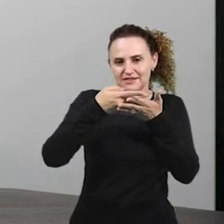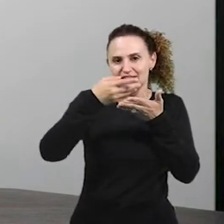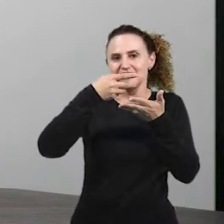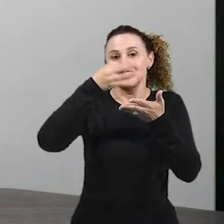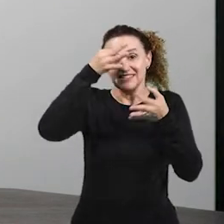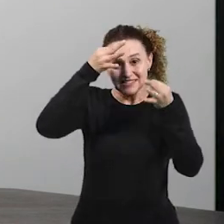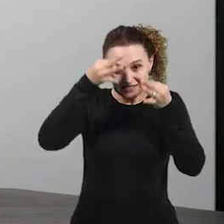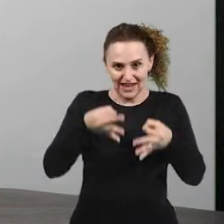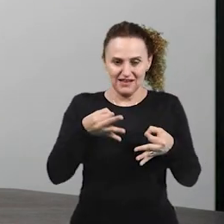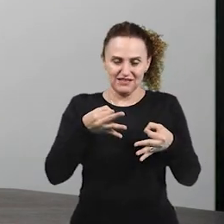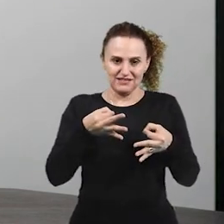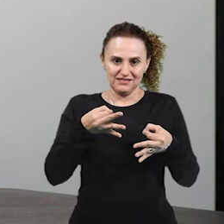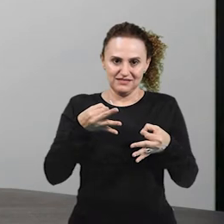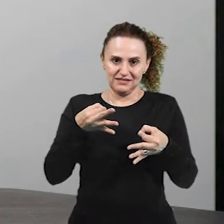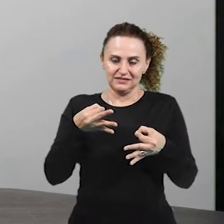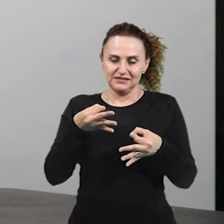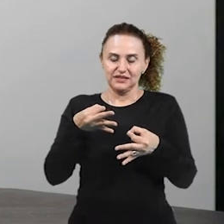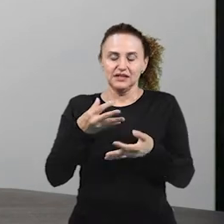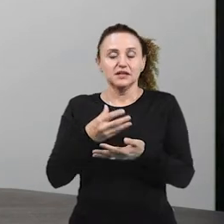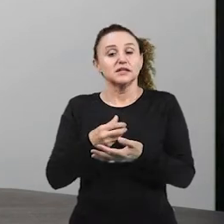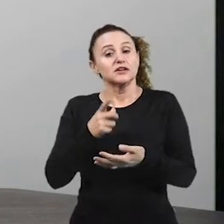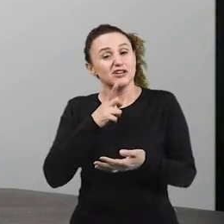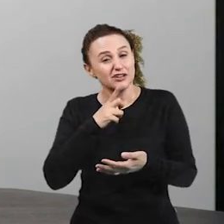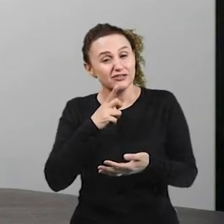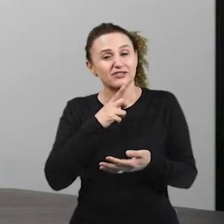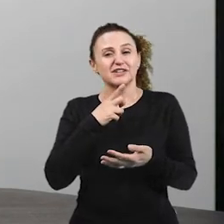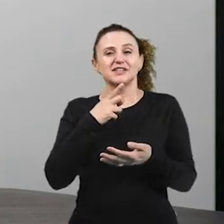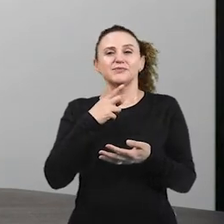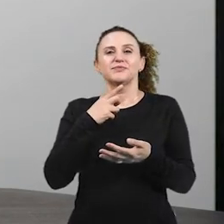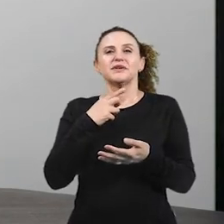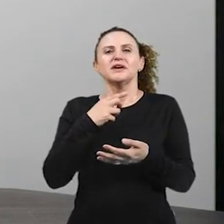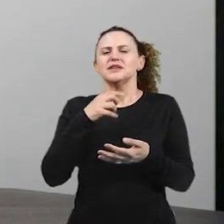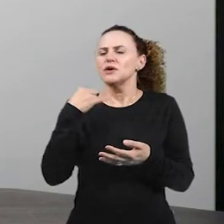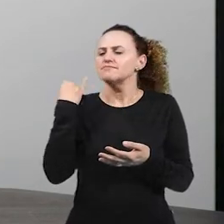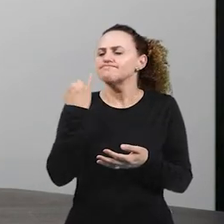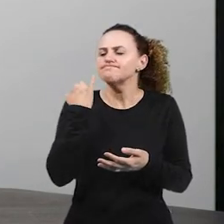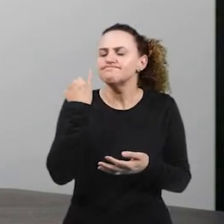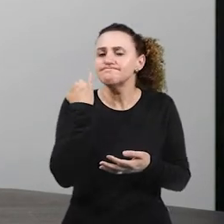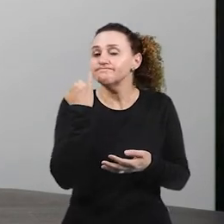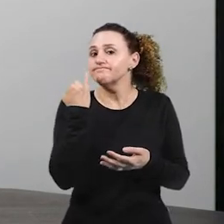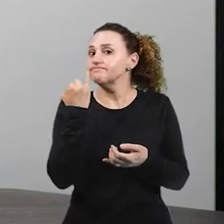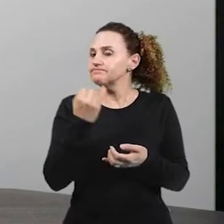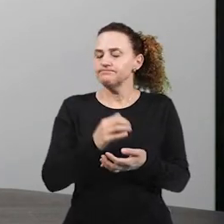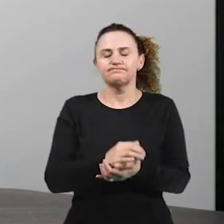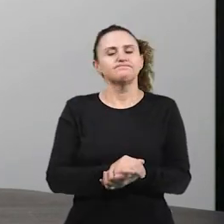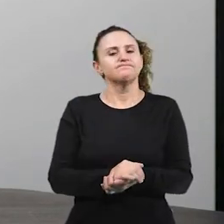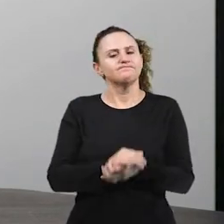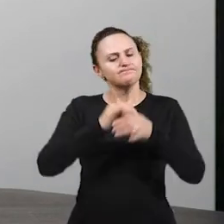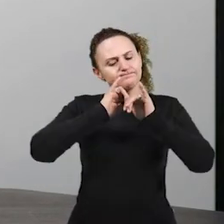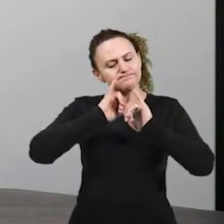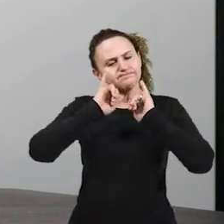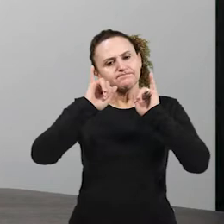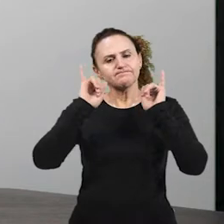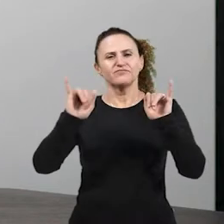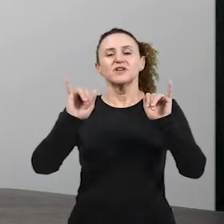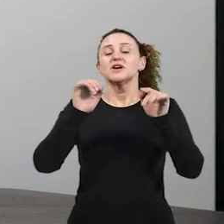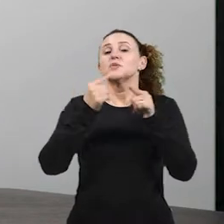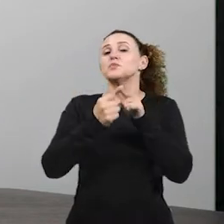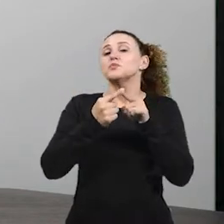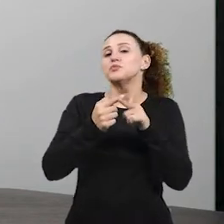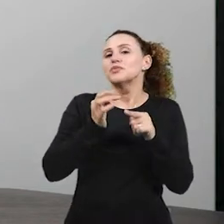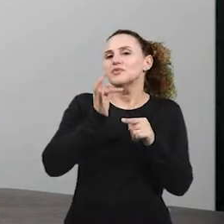é essas informações serão importantes para vocês quando vocês estiverem